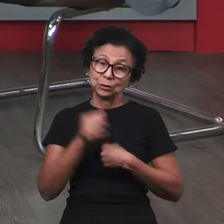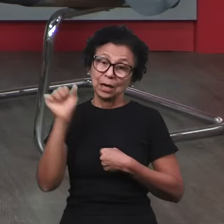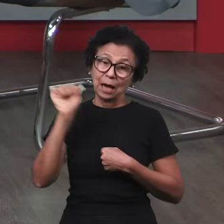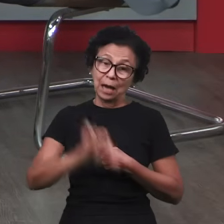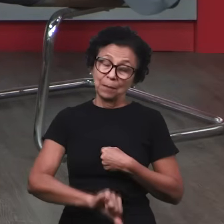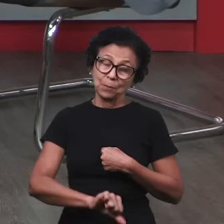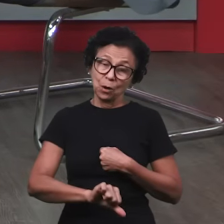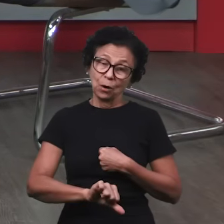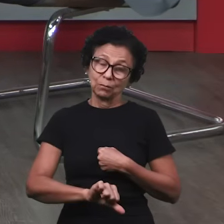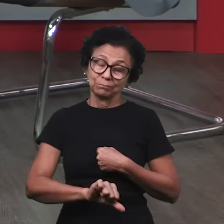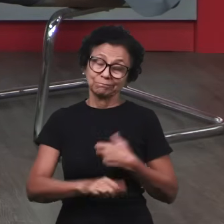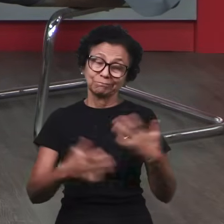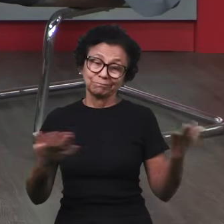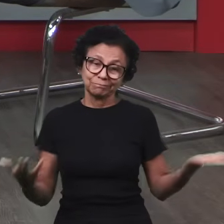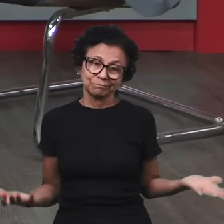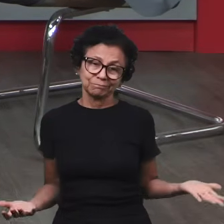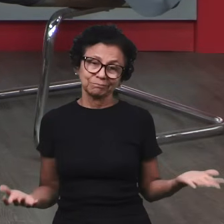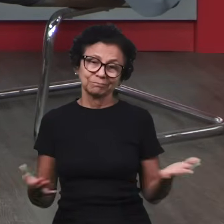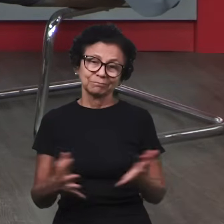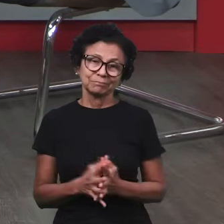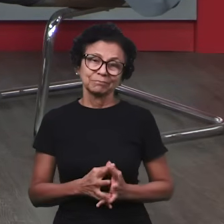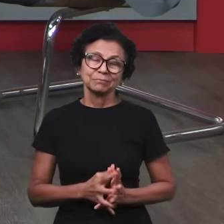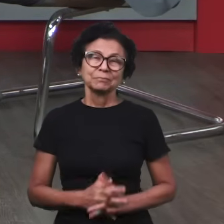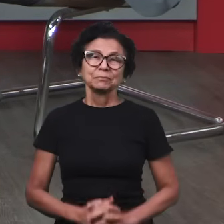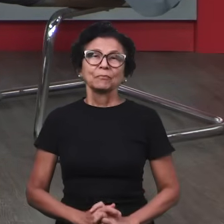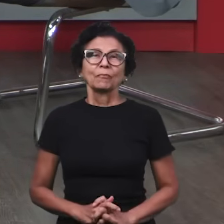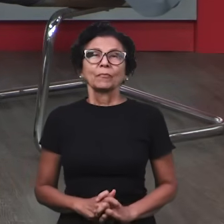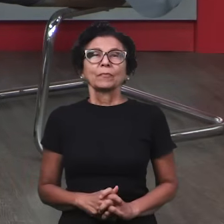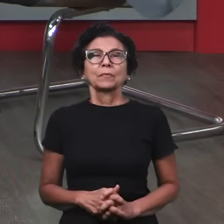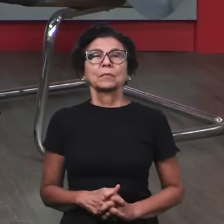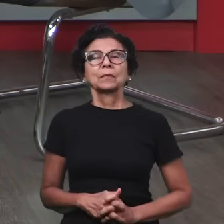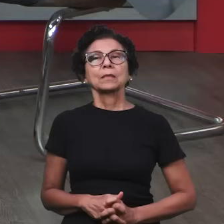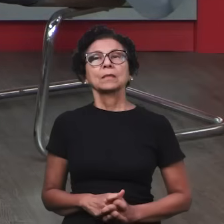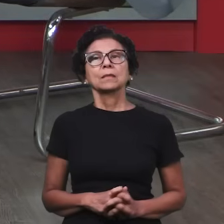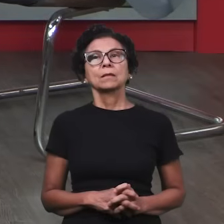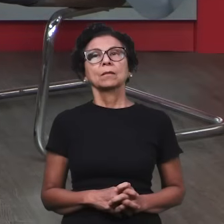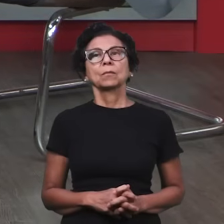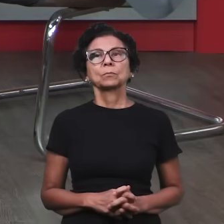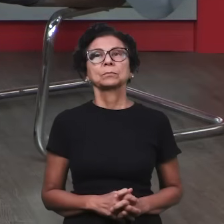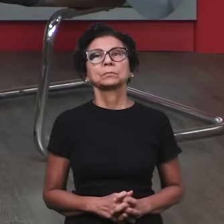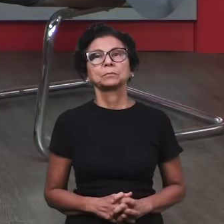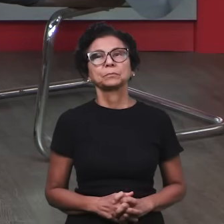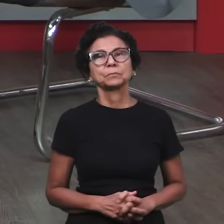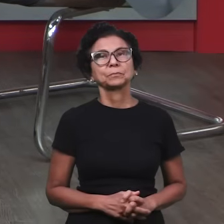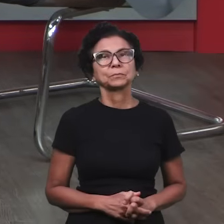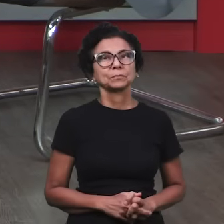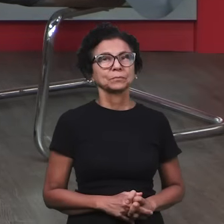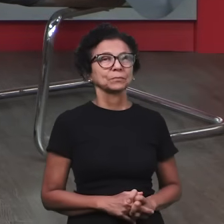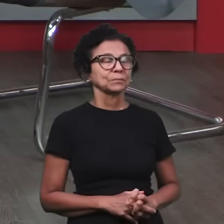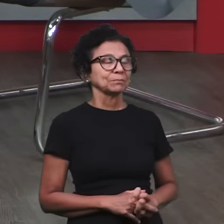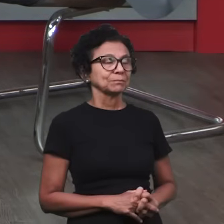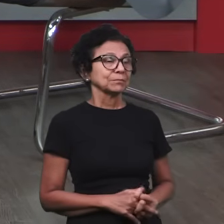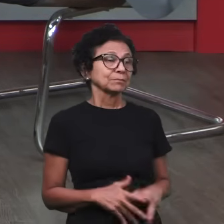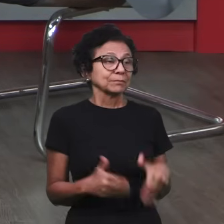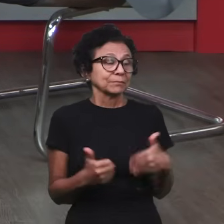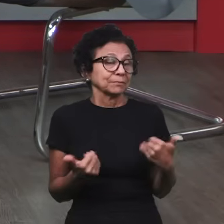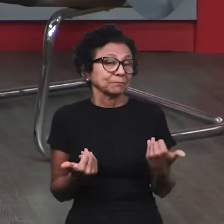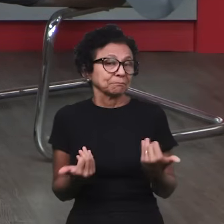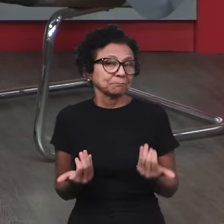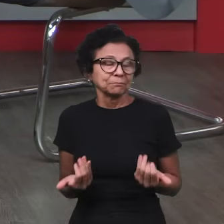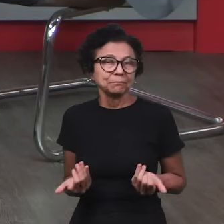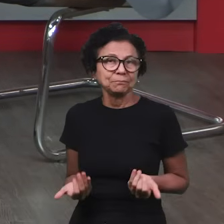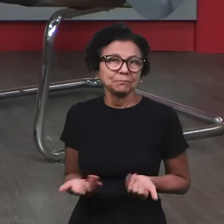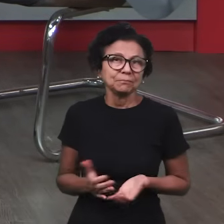isso. A operação do Espírito, então por isso que é muito, Jesus fala, não se deve